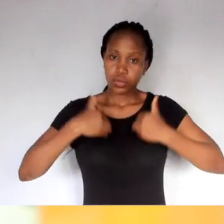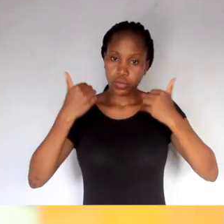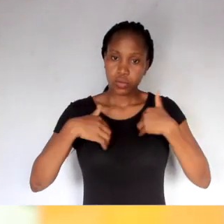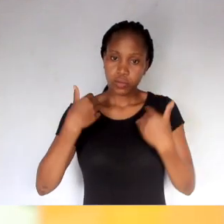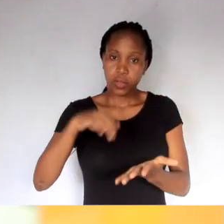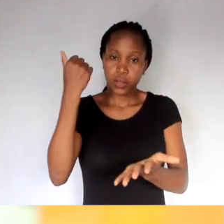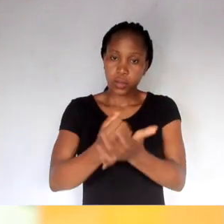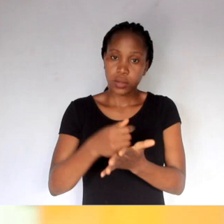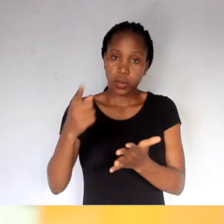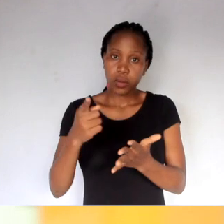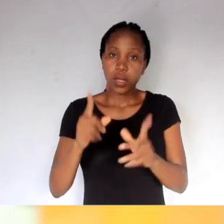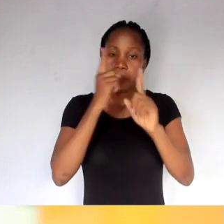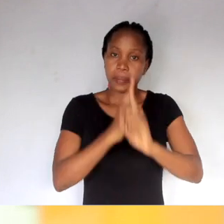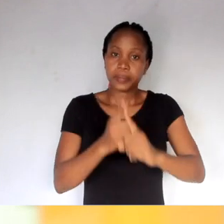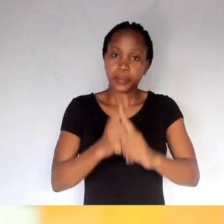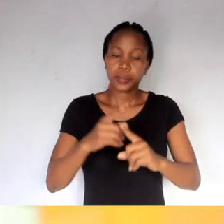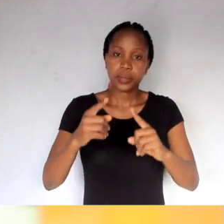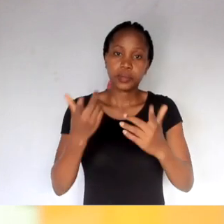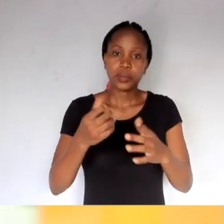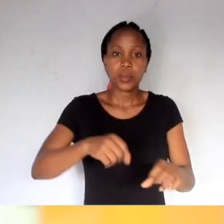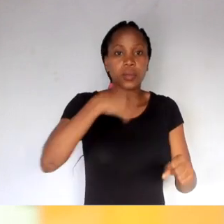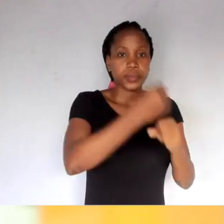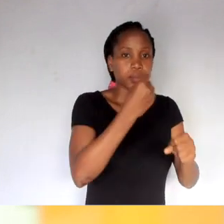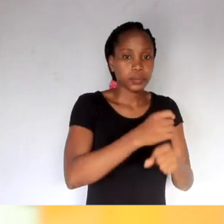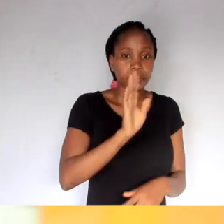de ajudar a sociedade a